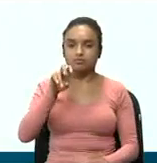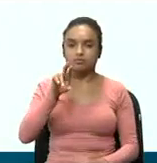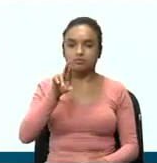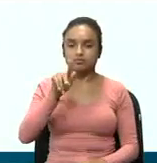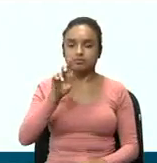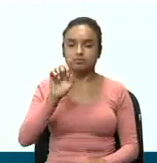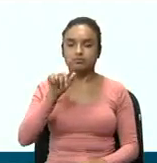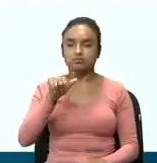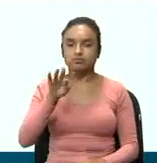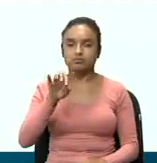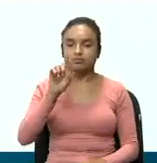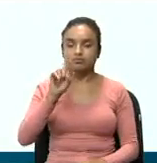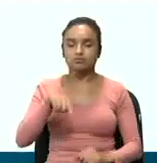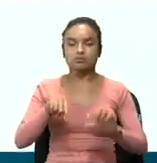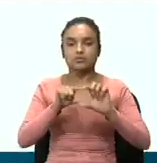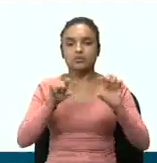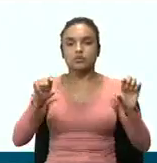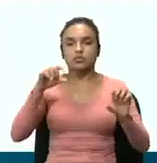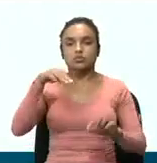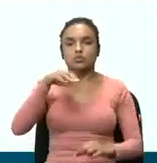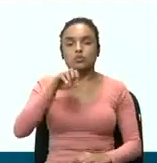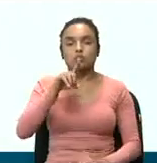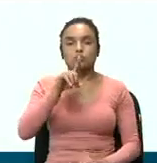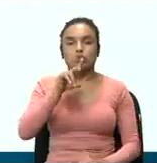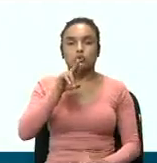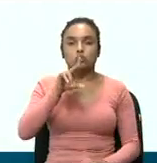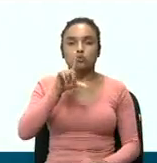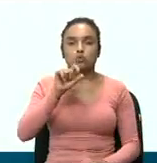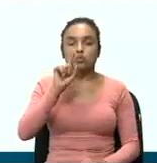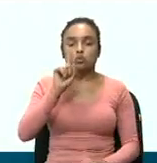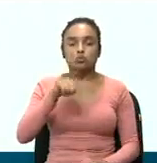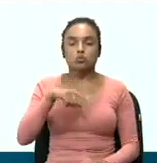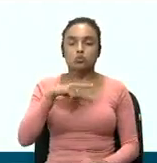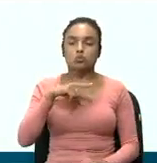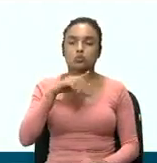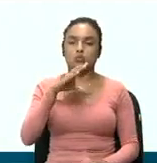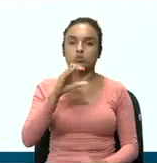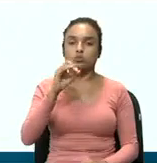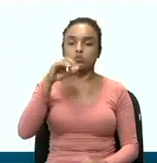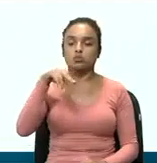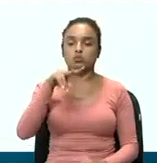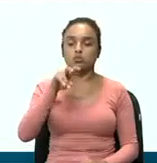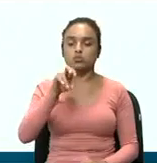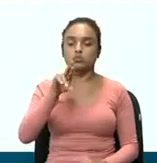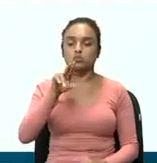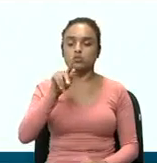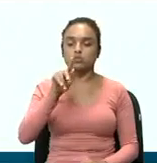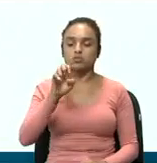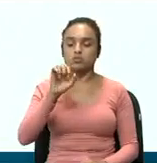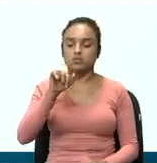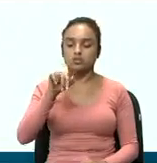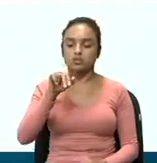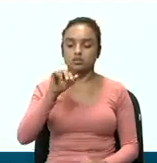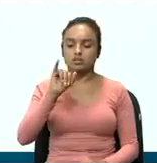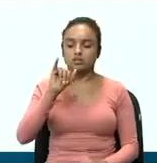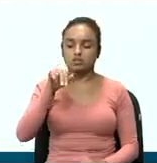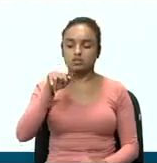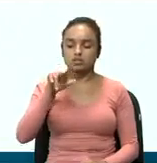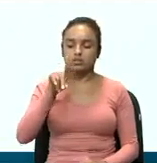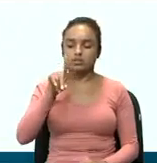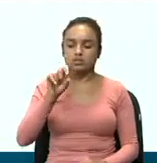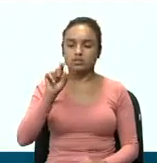termo geral em módulo. E é esse termo geral em módulo convergindo, sendo que torna a série